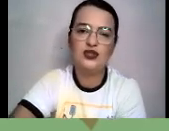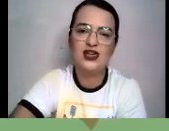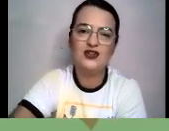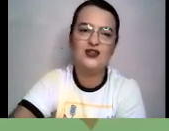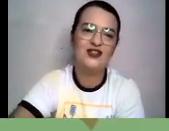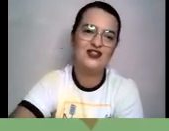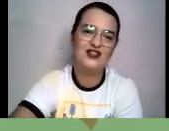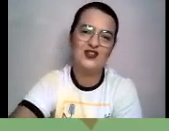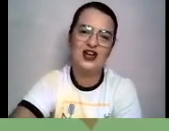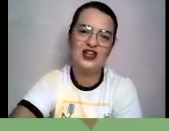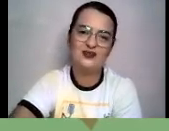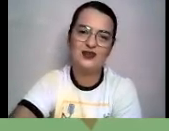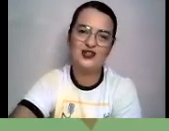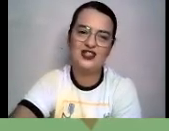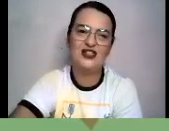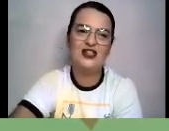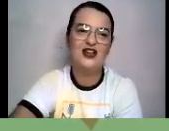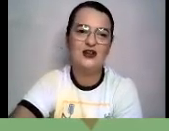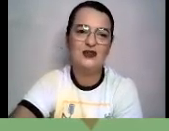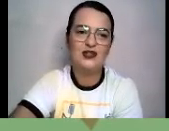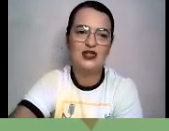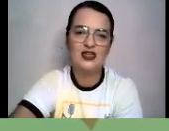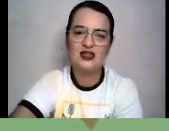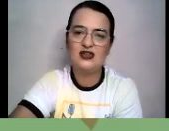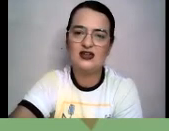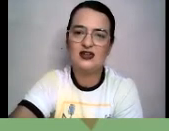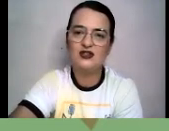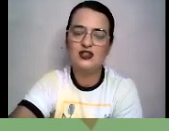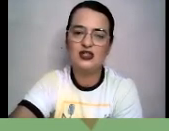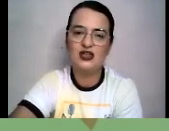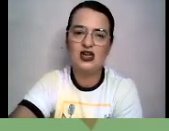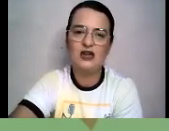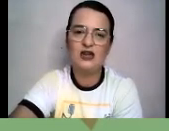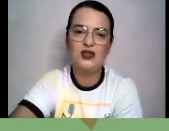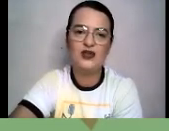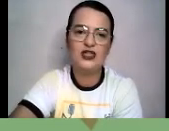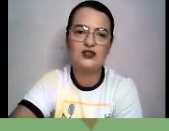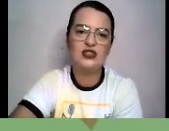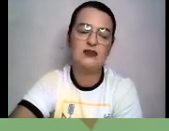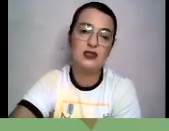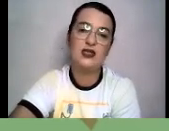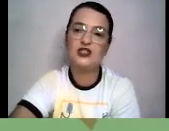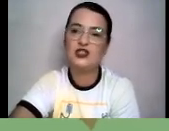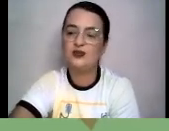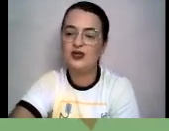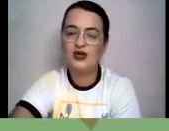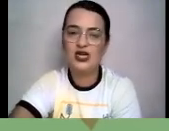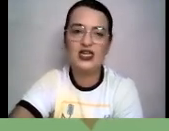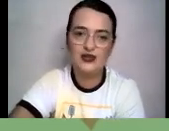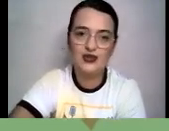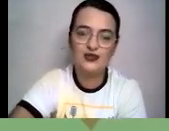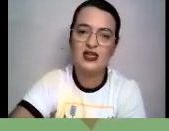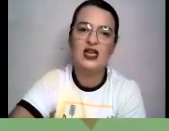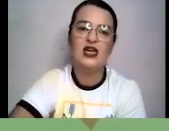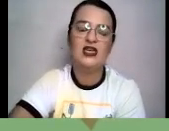Foi ao contrário a resposta. Vamos lá. Gente, repetiu várias vezes a mesma questão. Perdoe